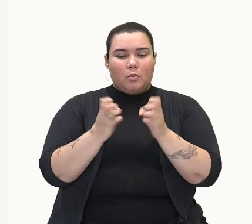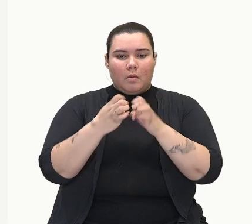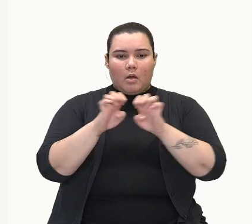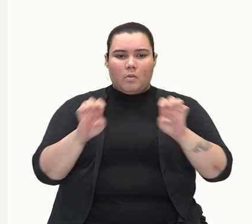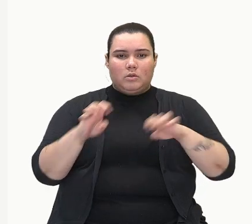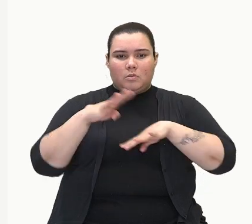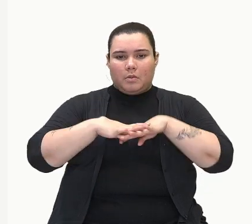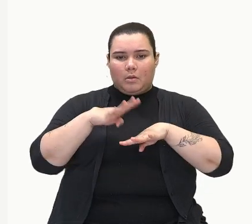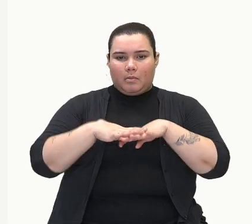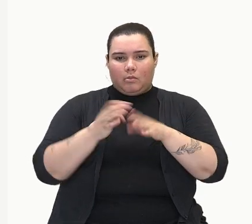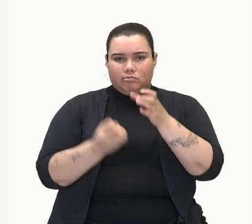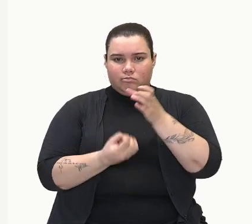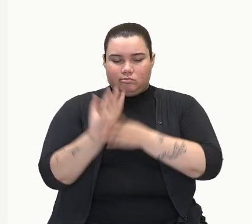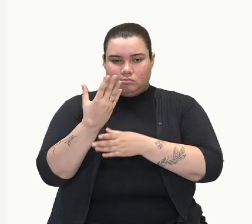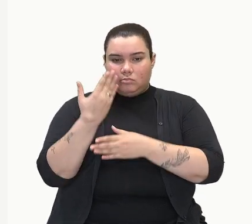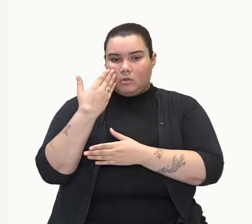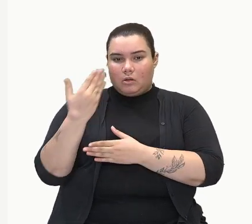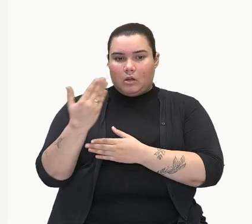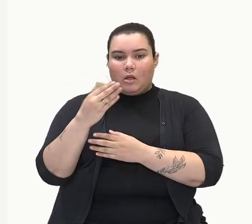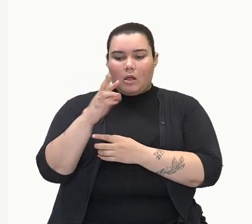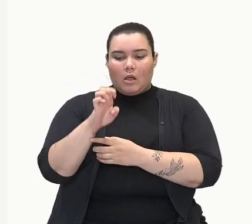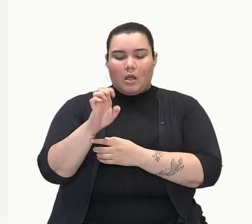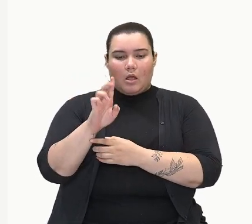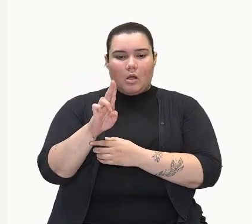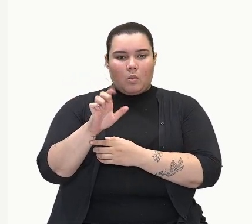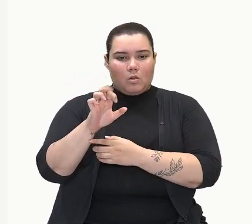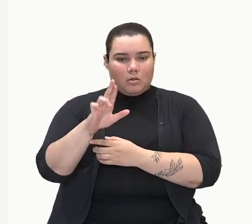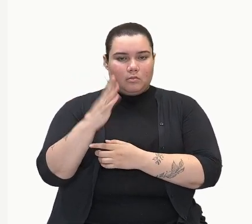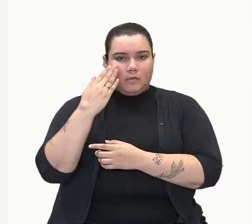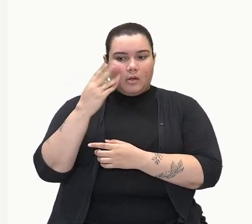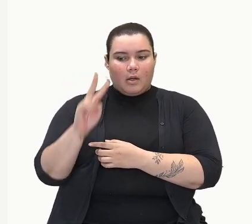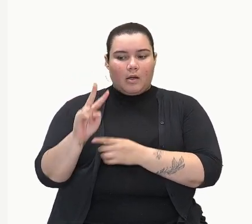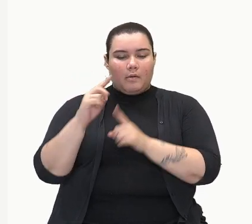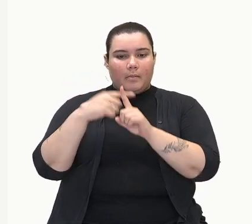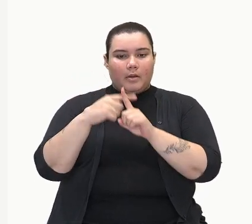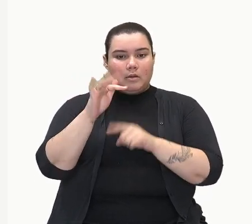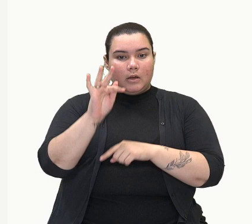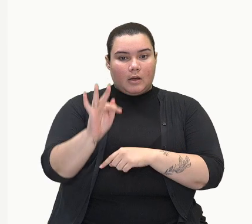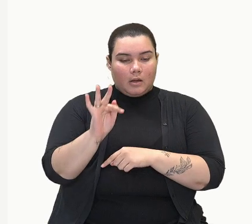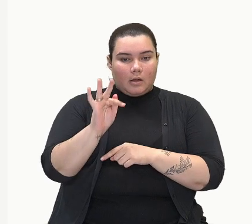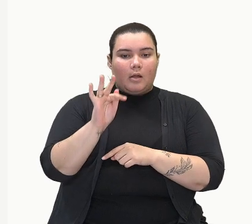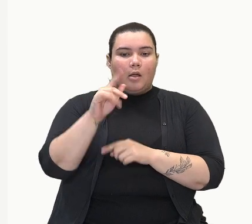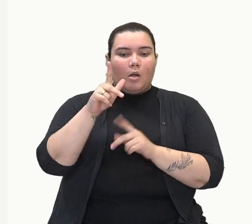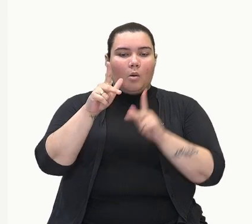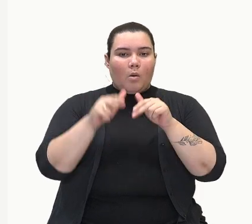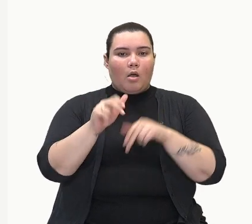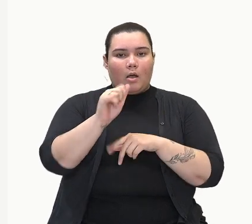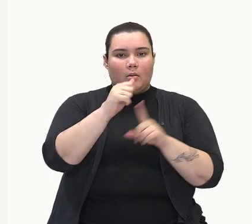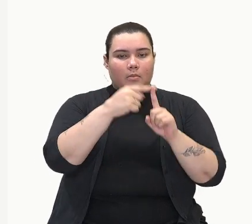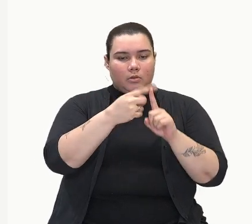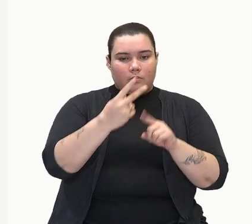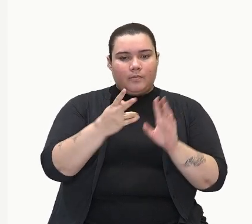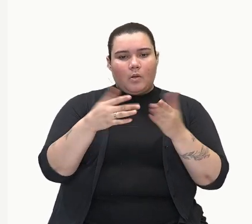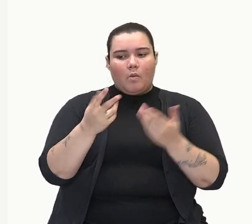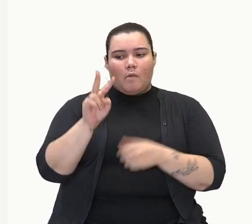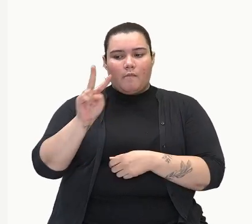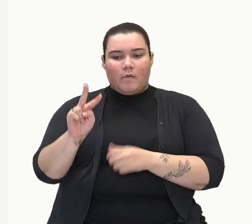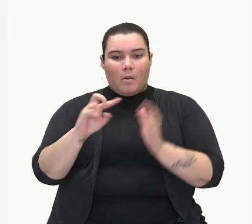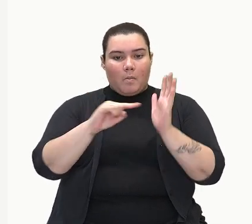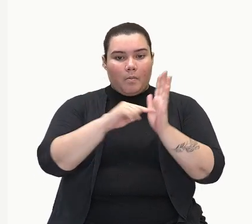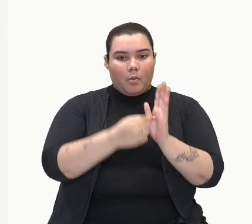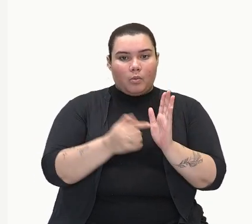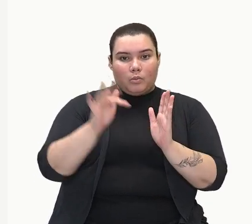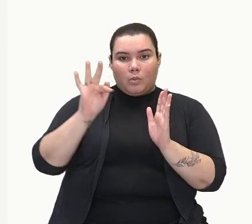de Euler. V mais F igual a mais 2, né? O V é o número de vértices, A é o número de arestas e F é o número